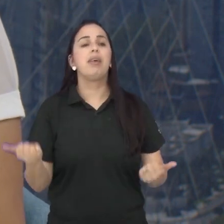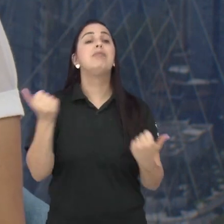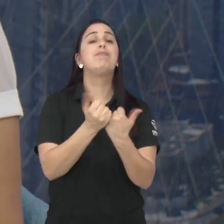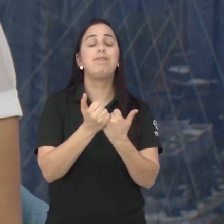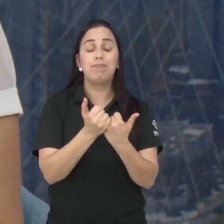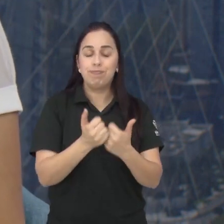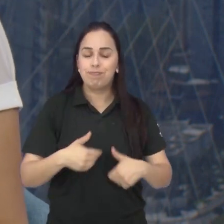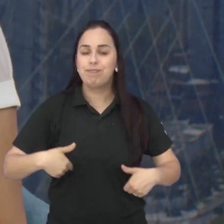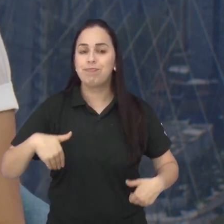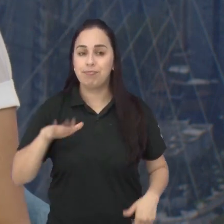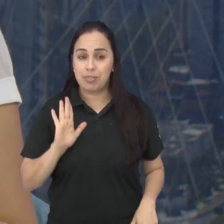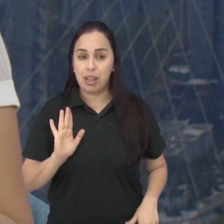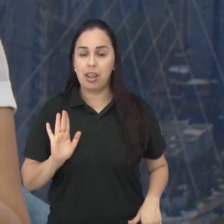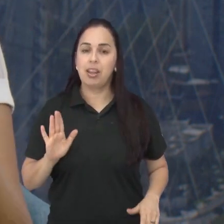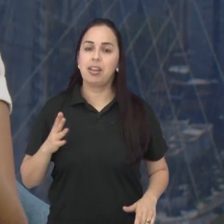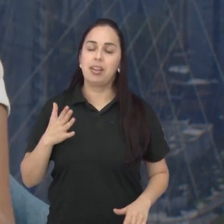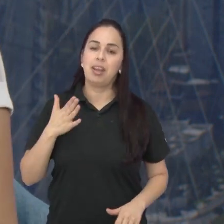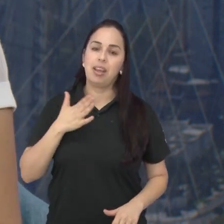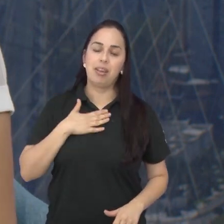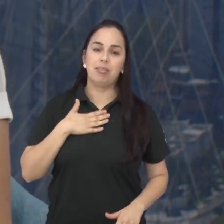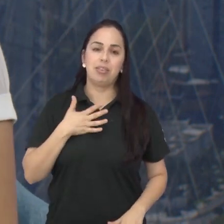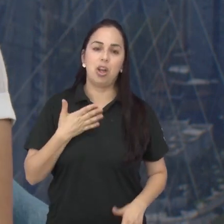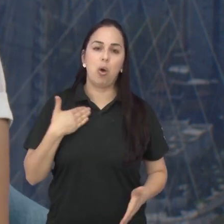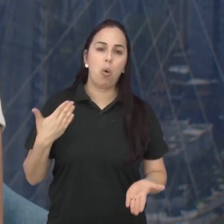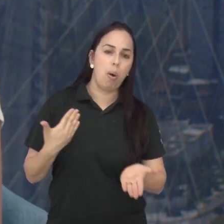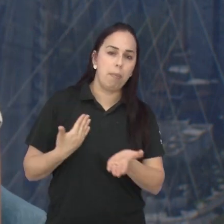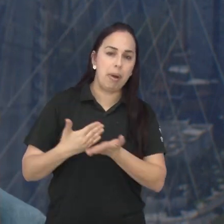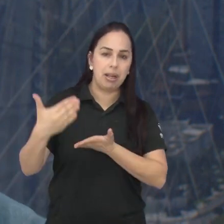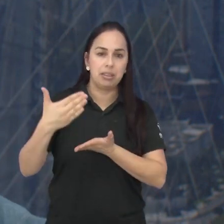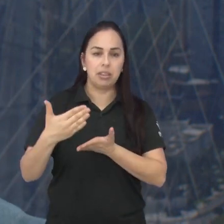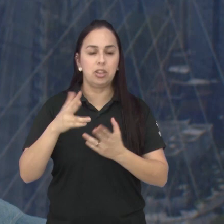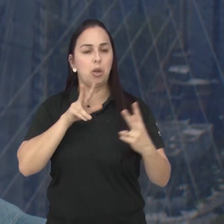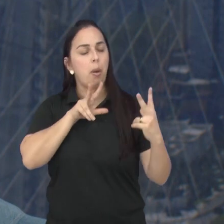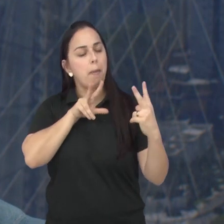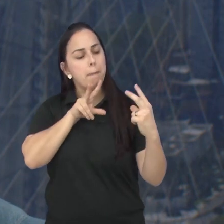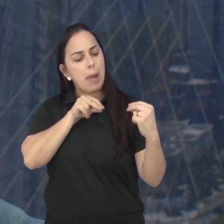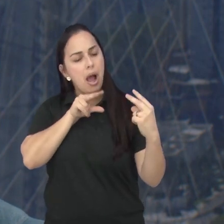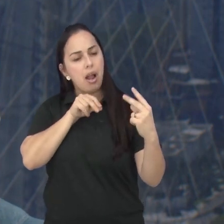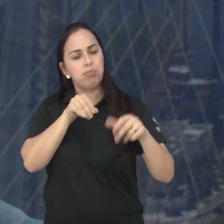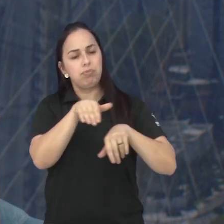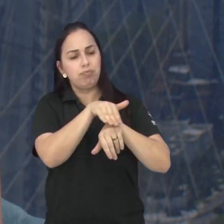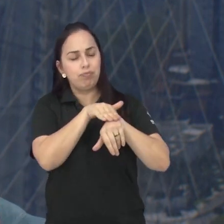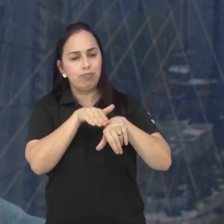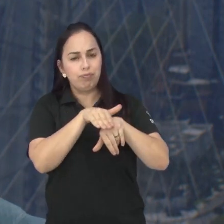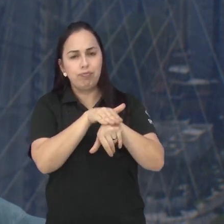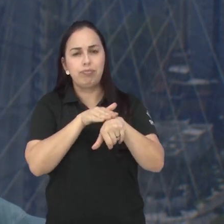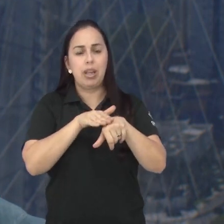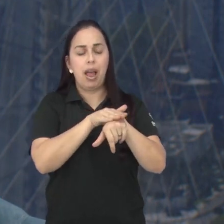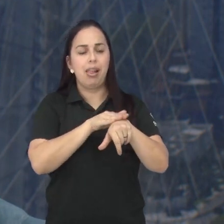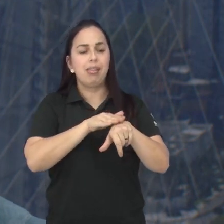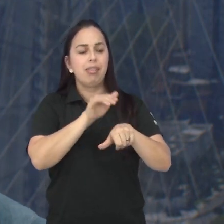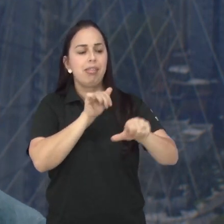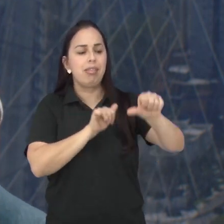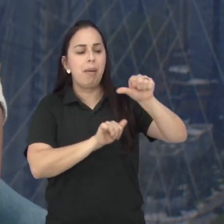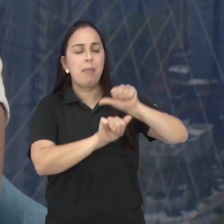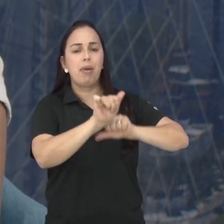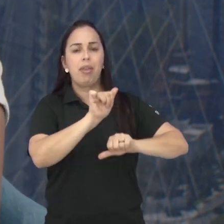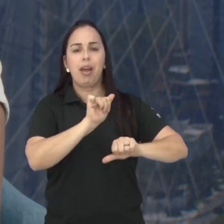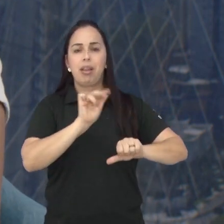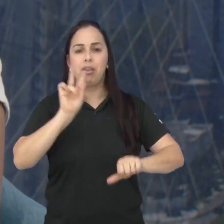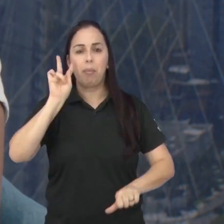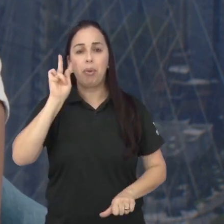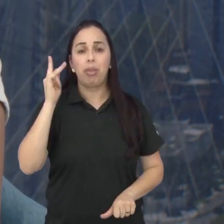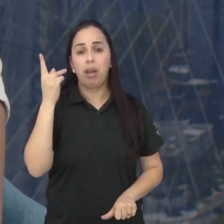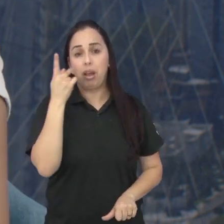você? Né? E aí acho que eu começo a estabelecer um diálogo aí sim produtivo de mudança de postura e